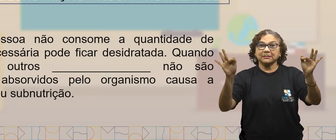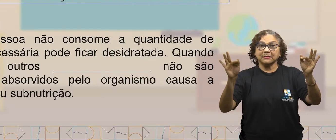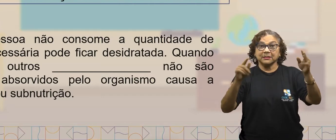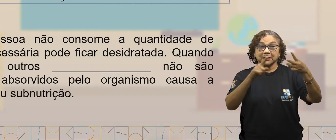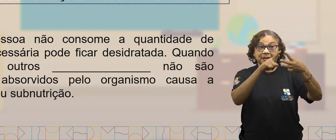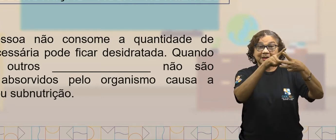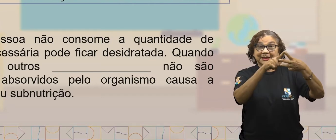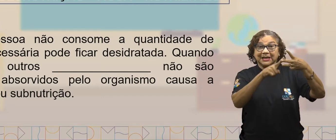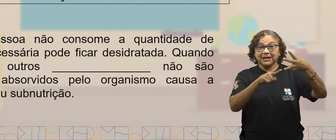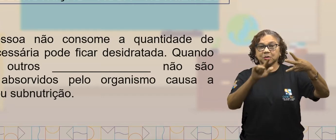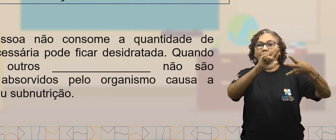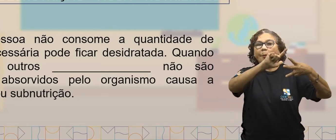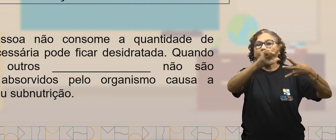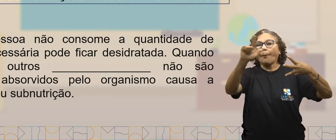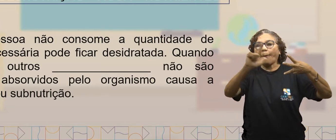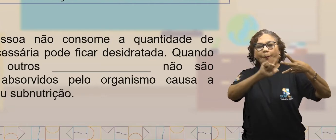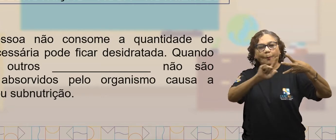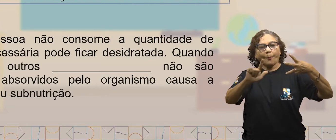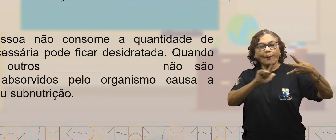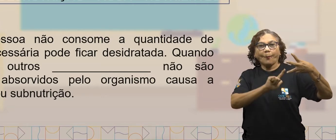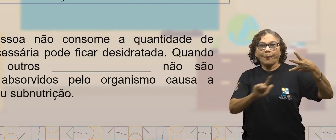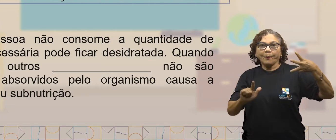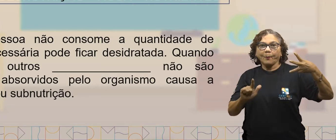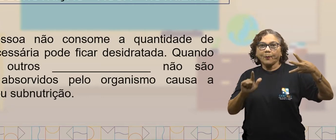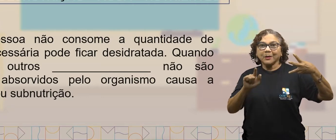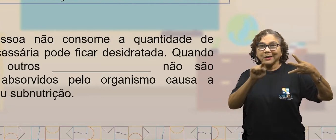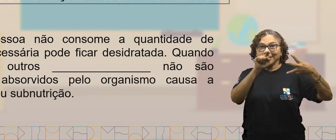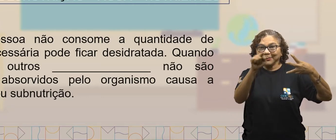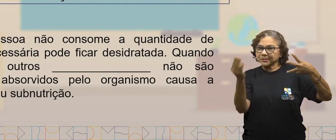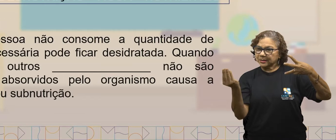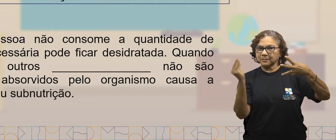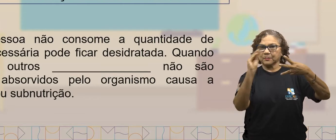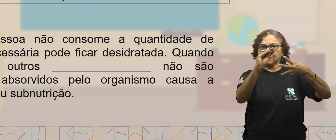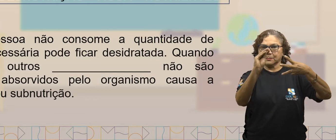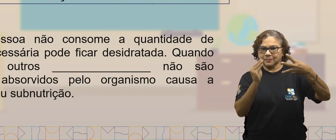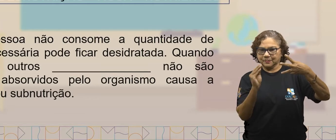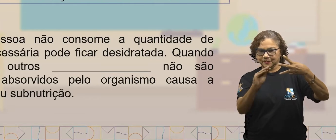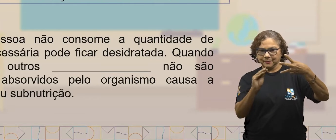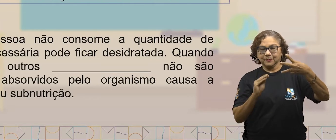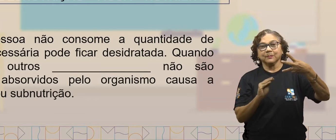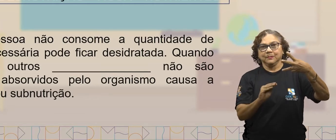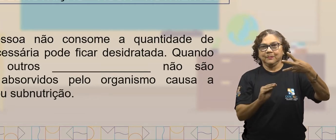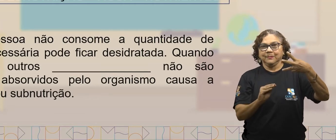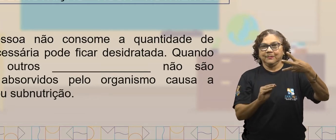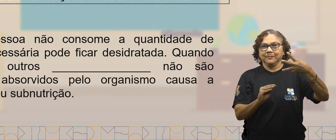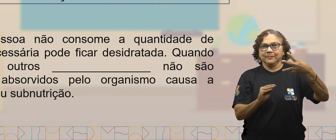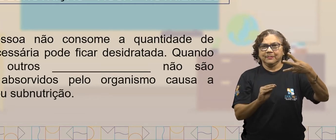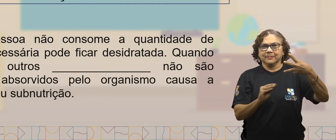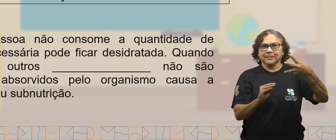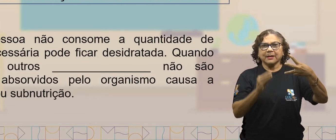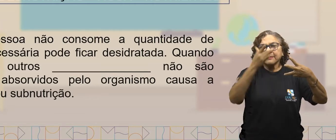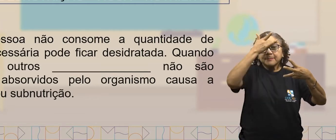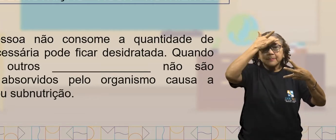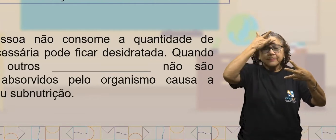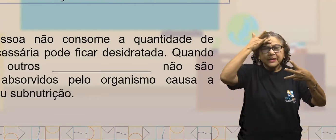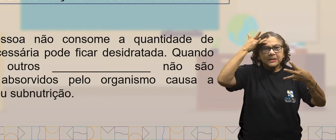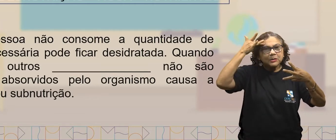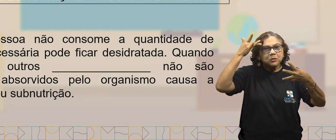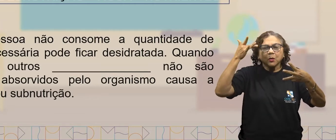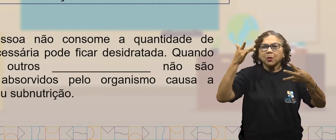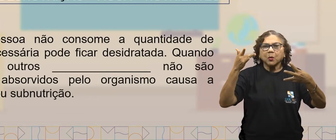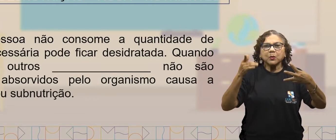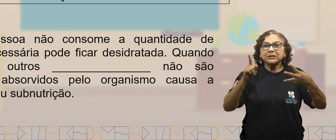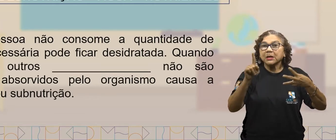traços que deverão ser completados com essas palavras. Quando uma pessoa não consome a quantidade